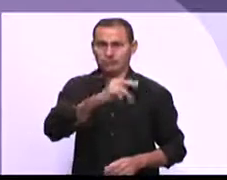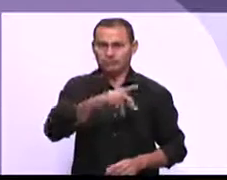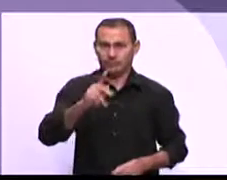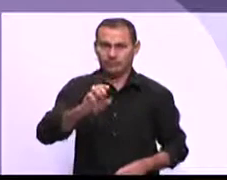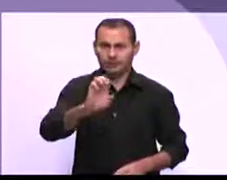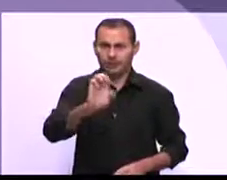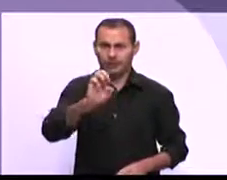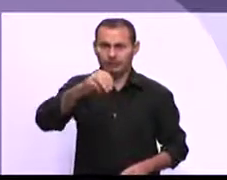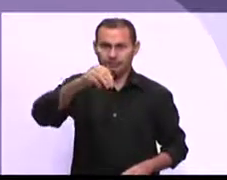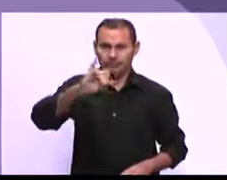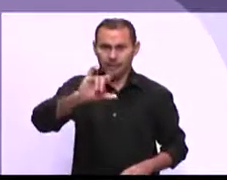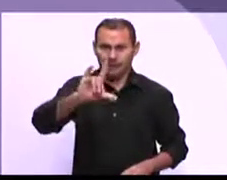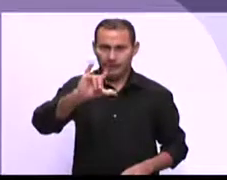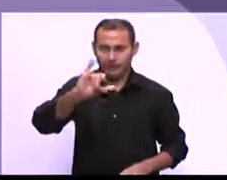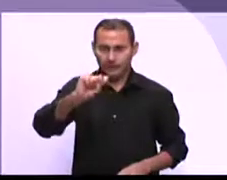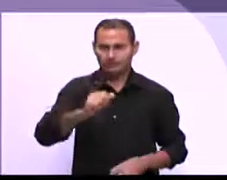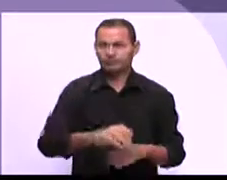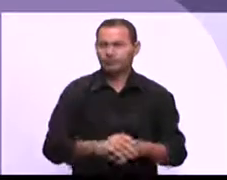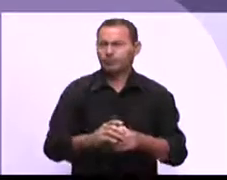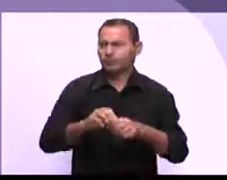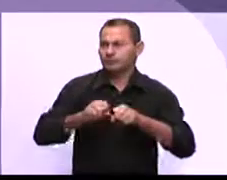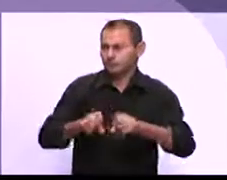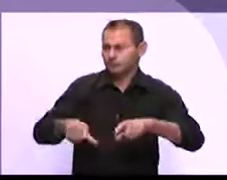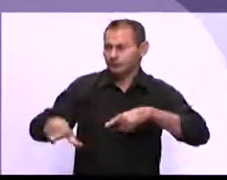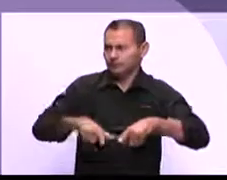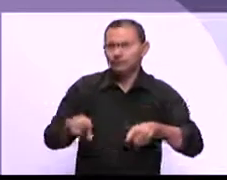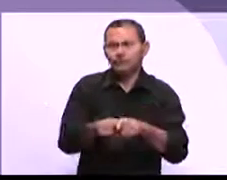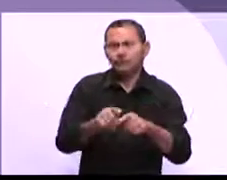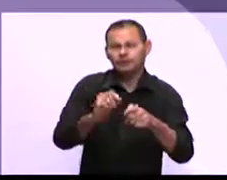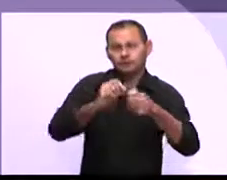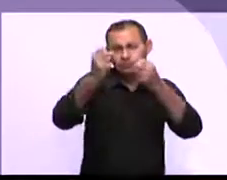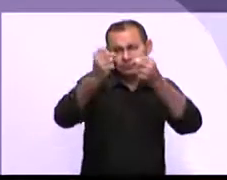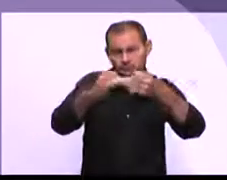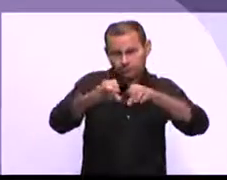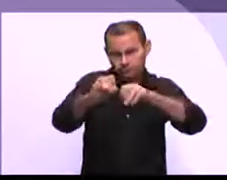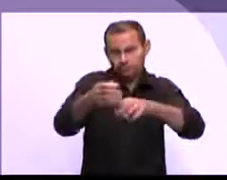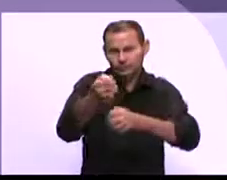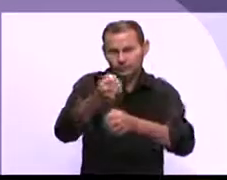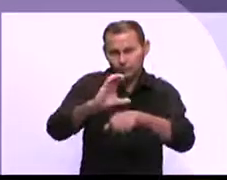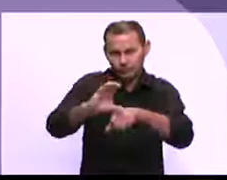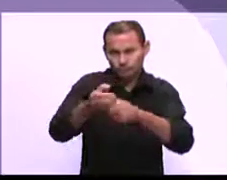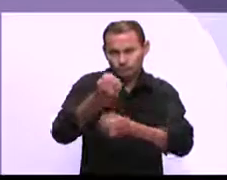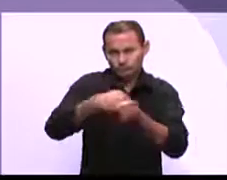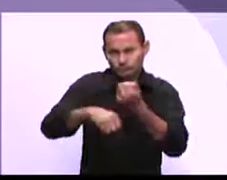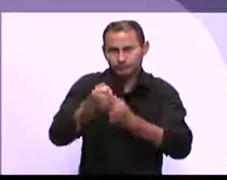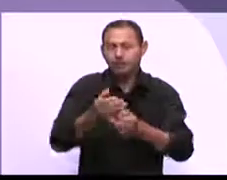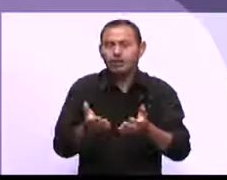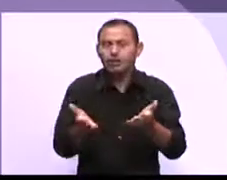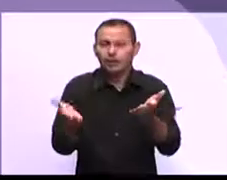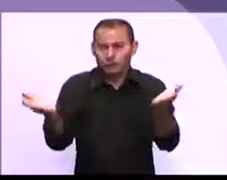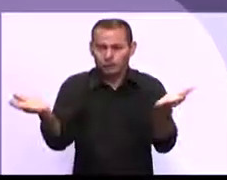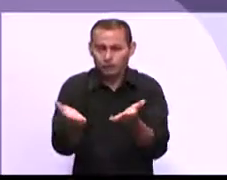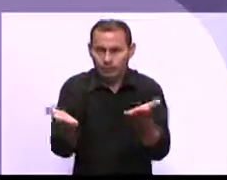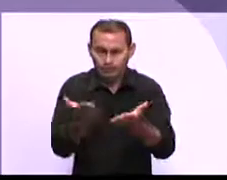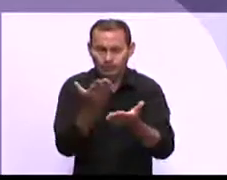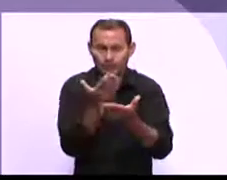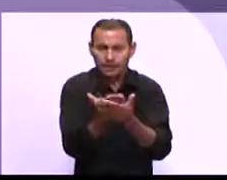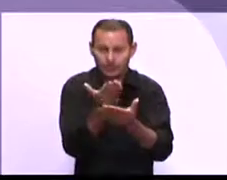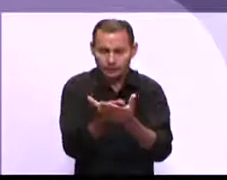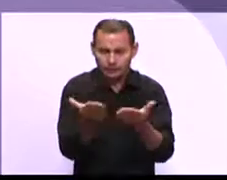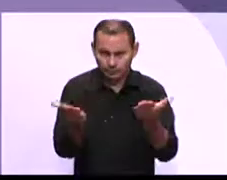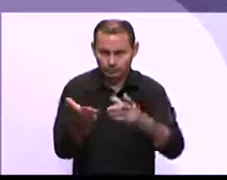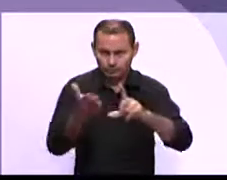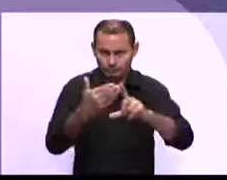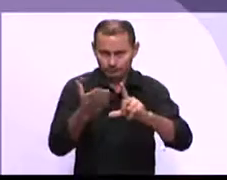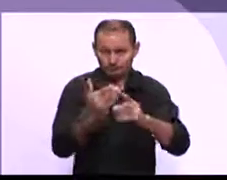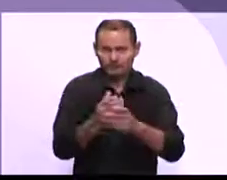administração, com mestrado também em administração. Então, hoje, na nossa aula de hoje,